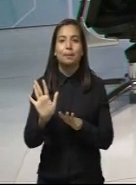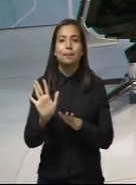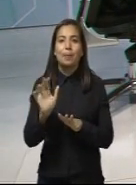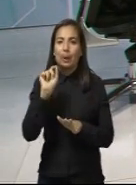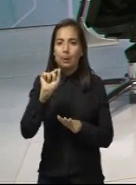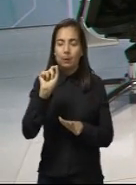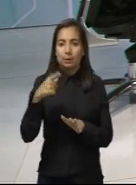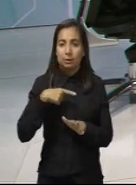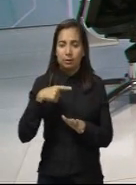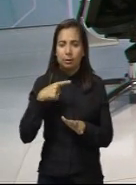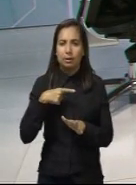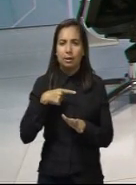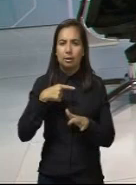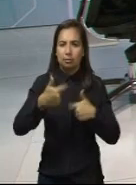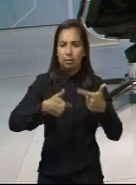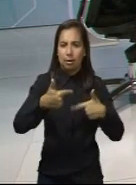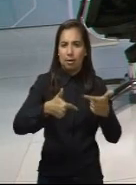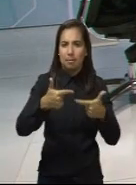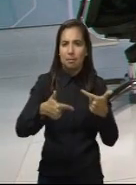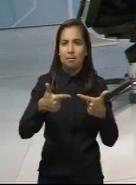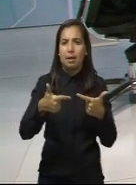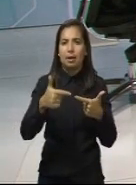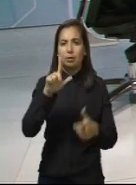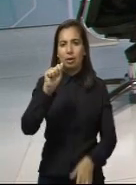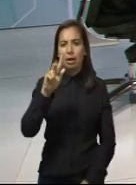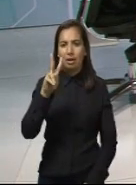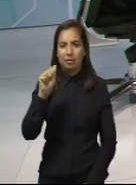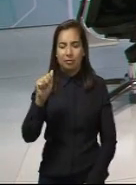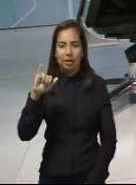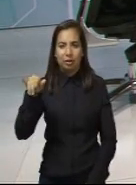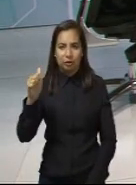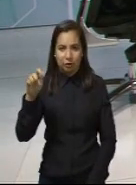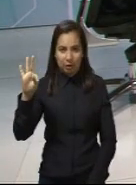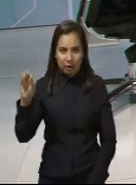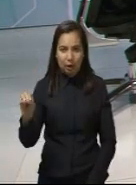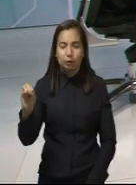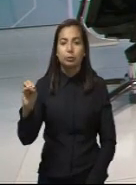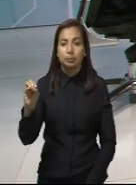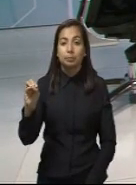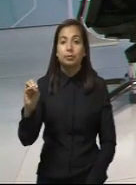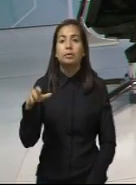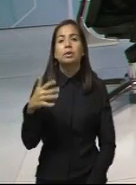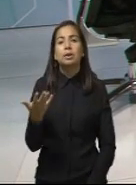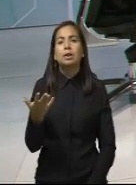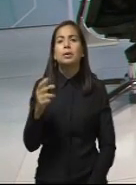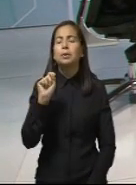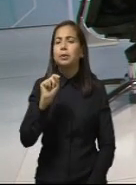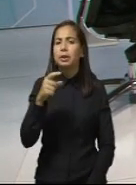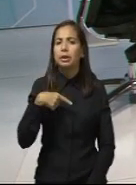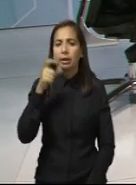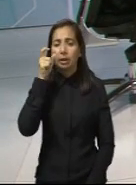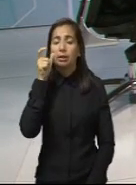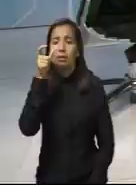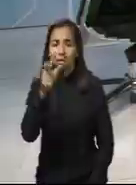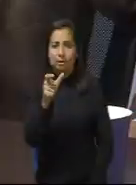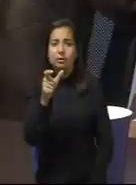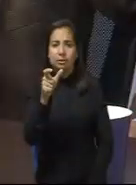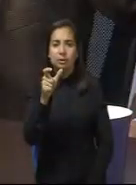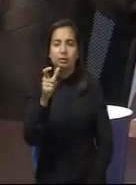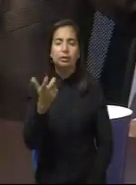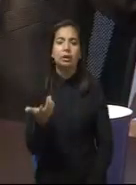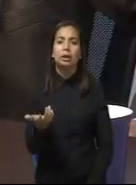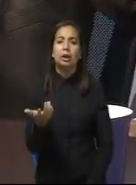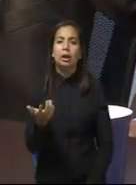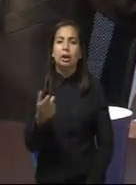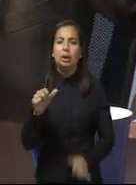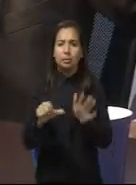nessa operação Lava Jato, com todas as críticas que sejam colocadas, os erros cometidos e tudo, mas tem uma coisa interessante, pela primeira